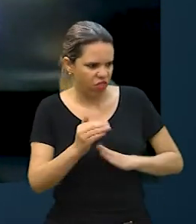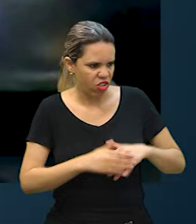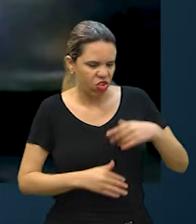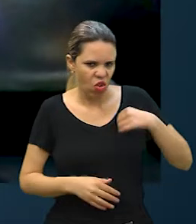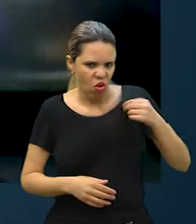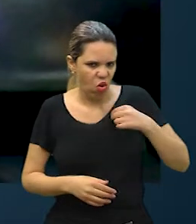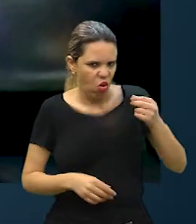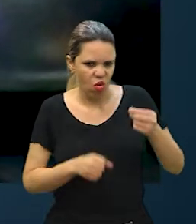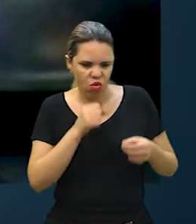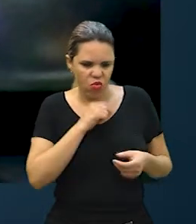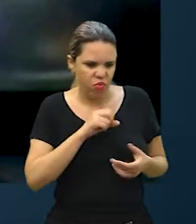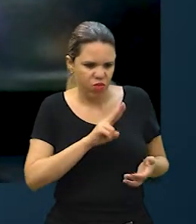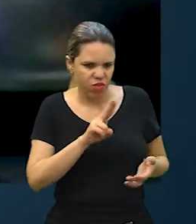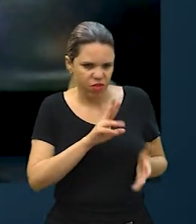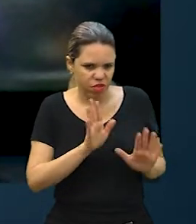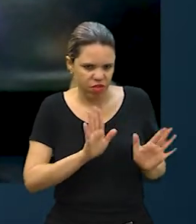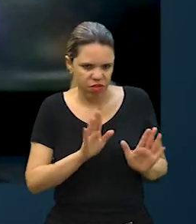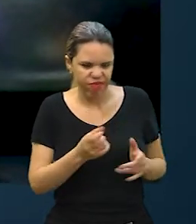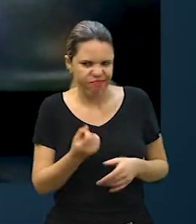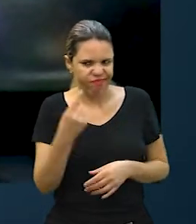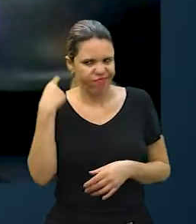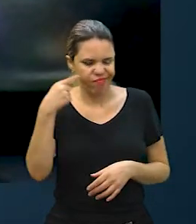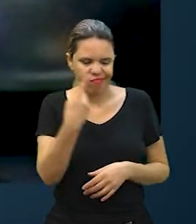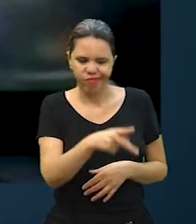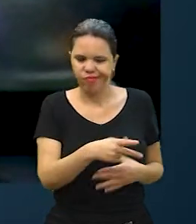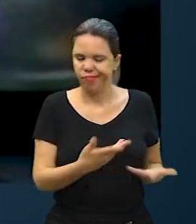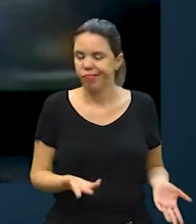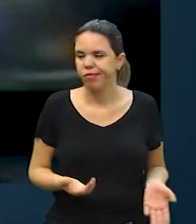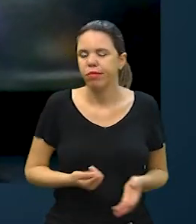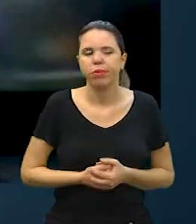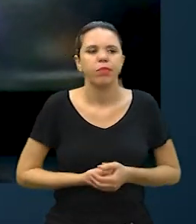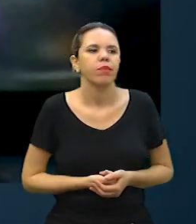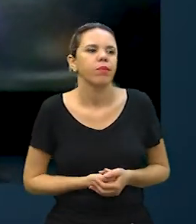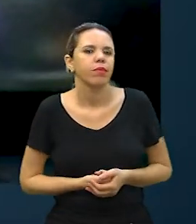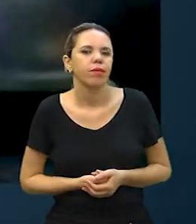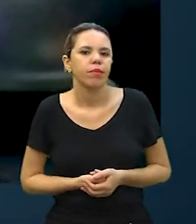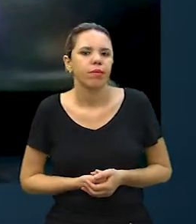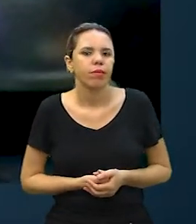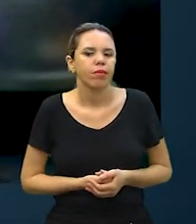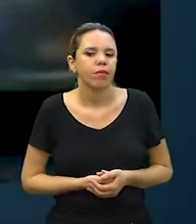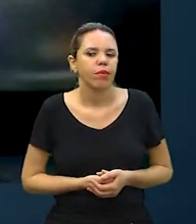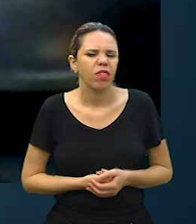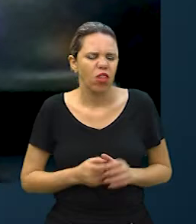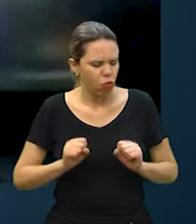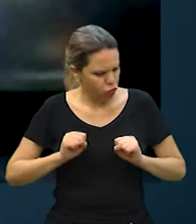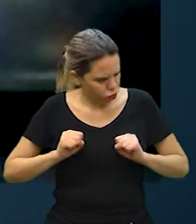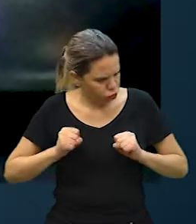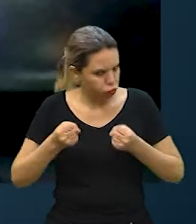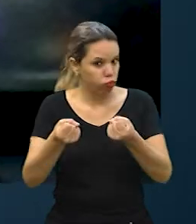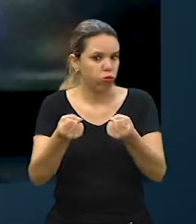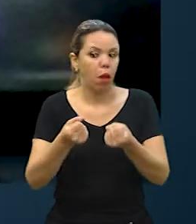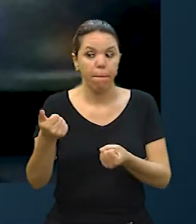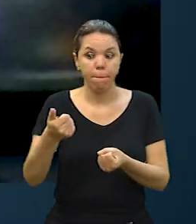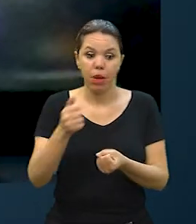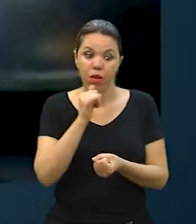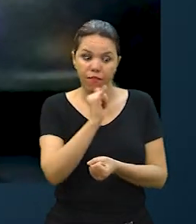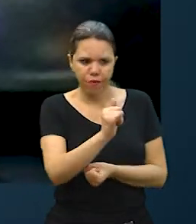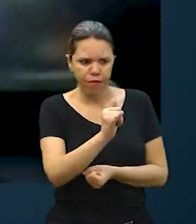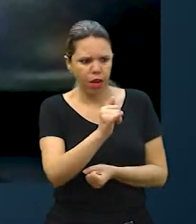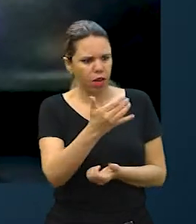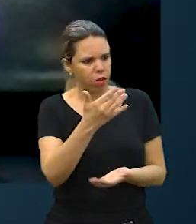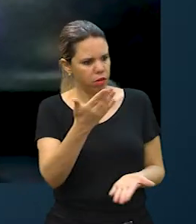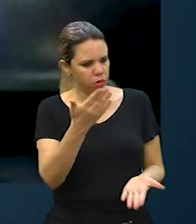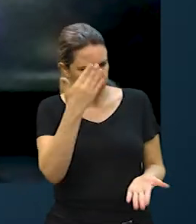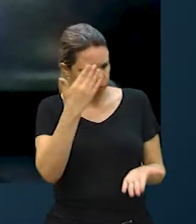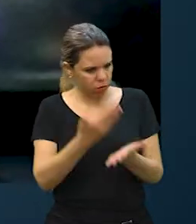roupa usada. Isso é coisa doideira da tua cabeça. Mas eu me esforcei, poxa, o primeiro cara que eu